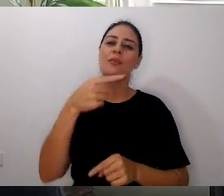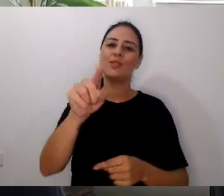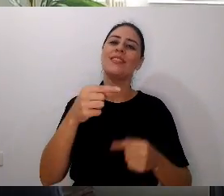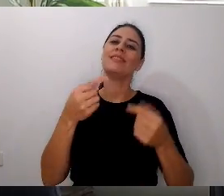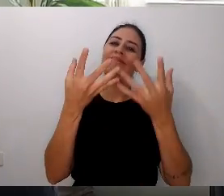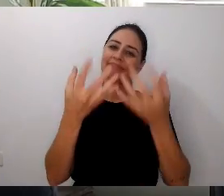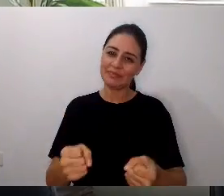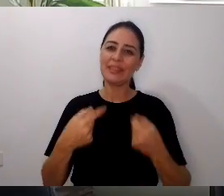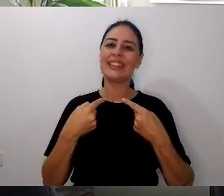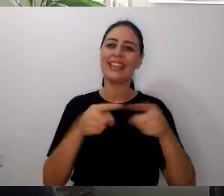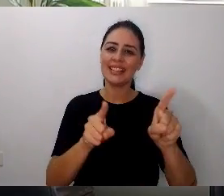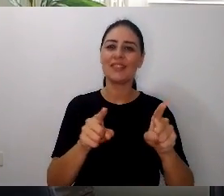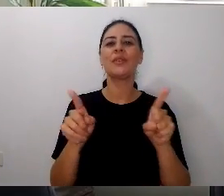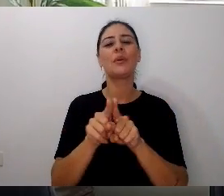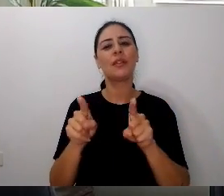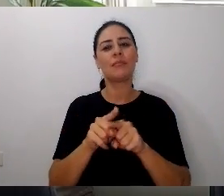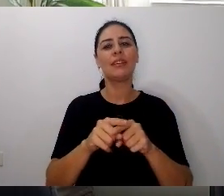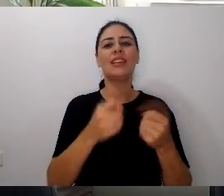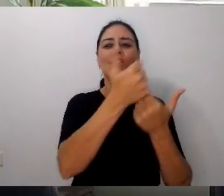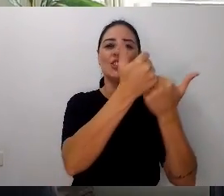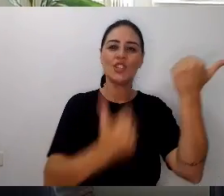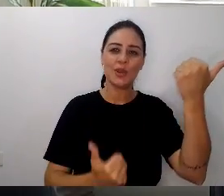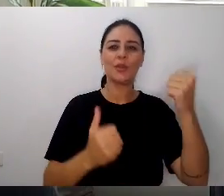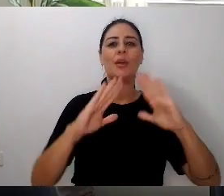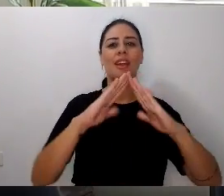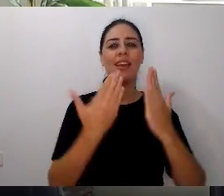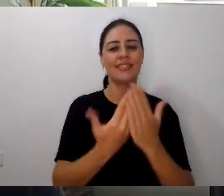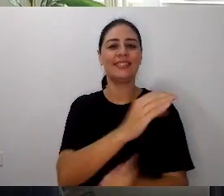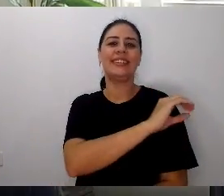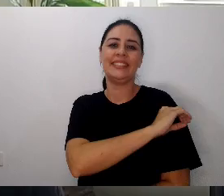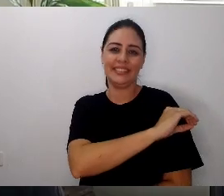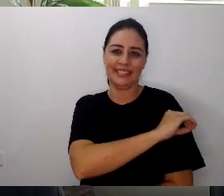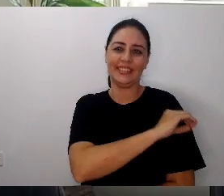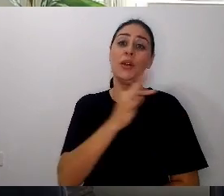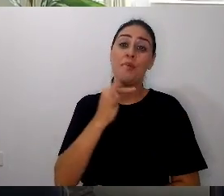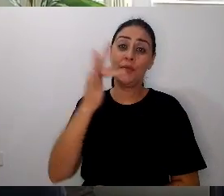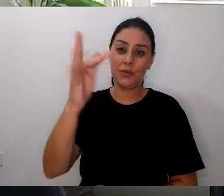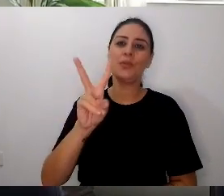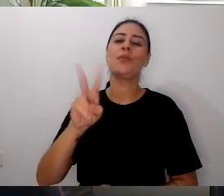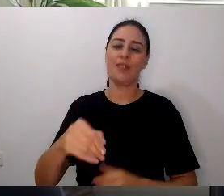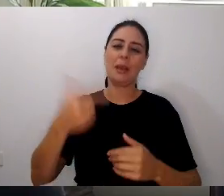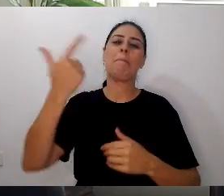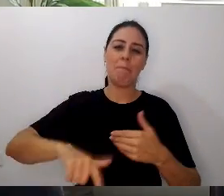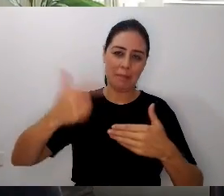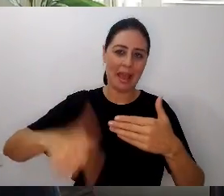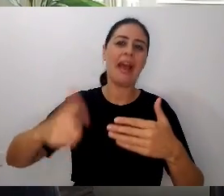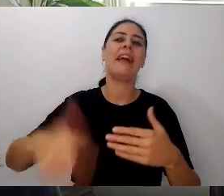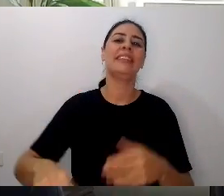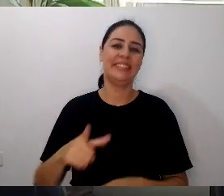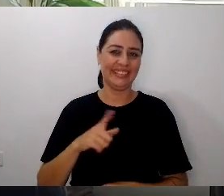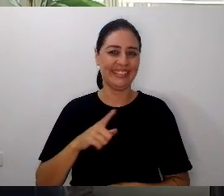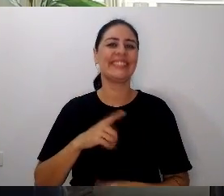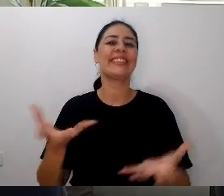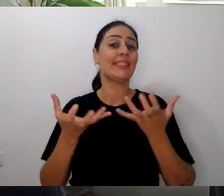da Educação Infantil, através da Camila e da Marilu, também vão fazer algumas provocações em breve, porque não é só isso que nós vamos querer de